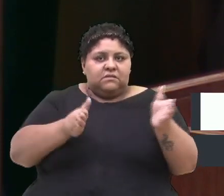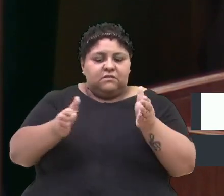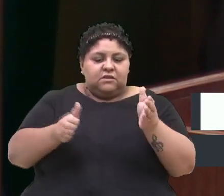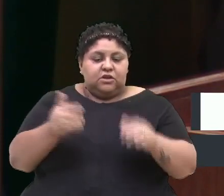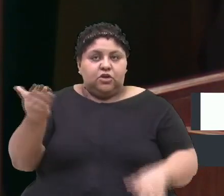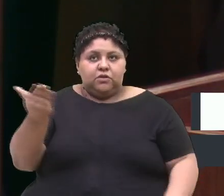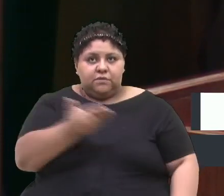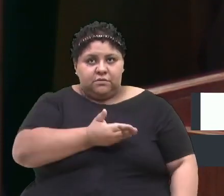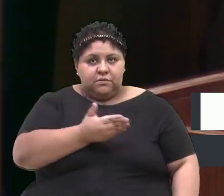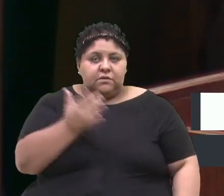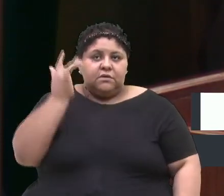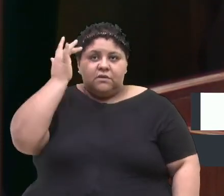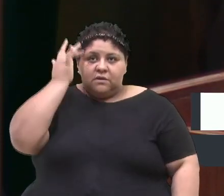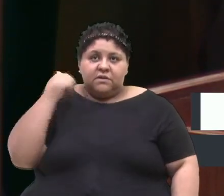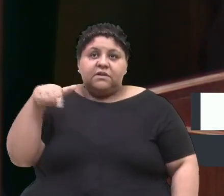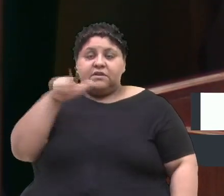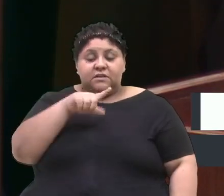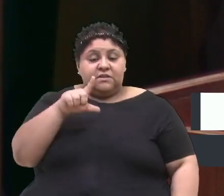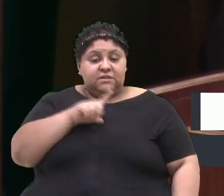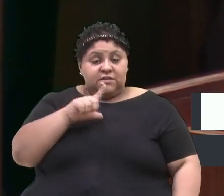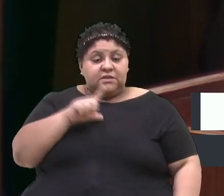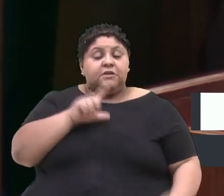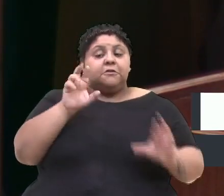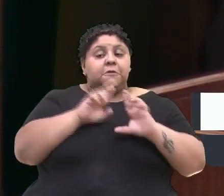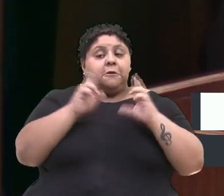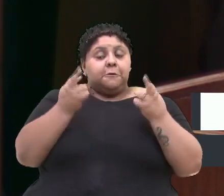vocês. Amanhã a gente ainda tem uma sessão.